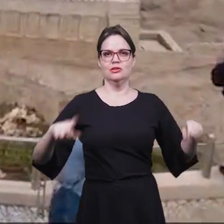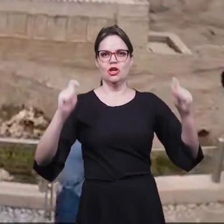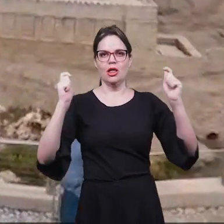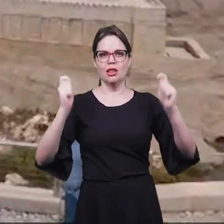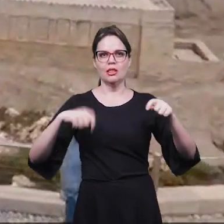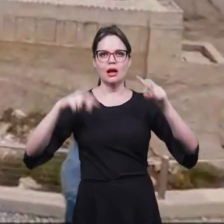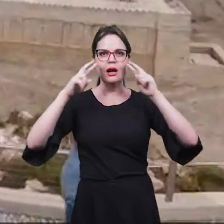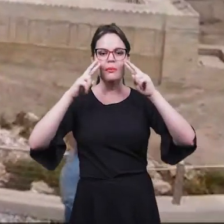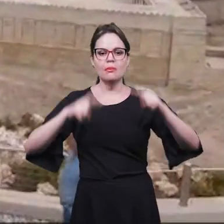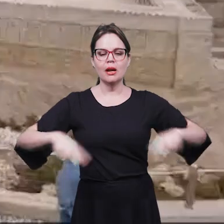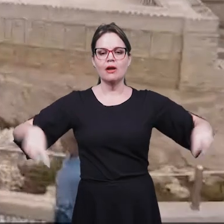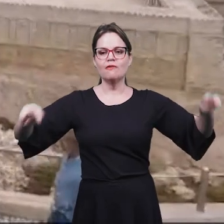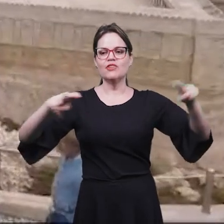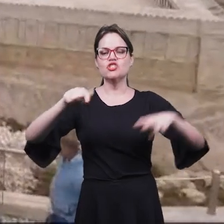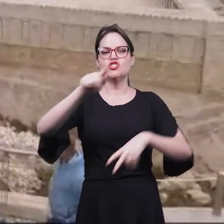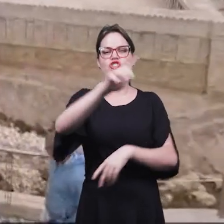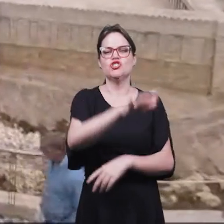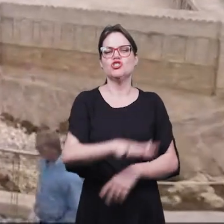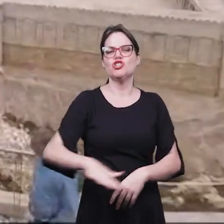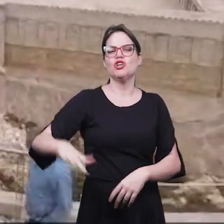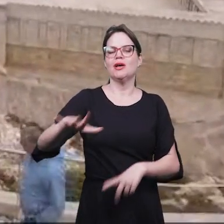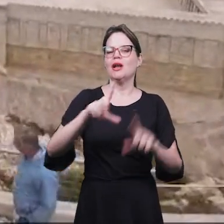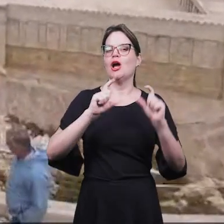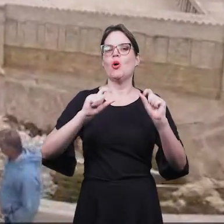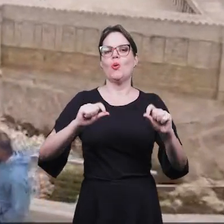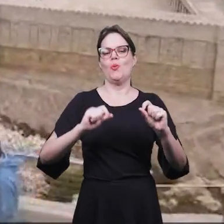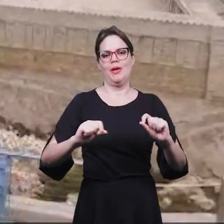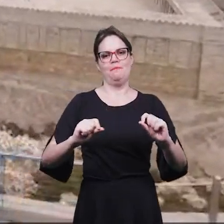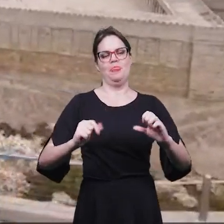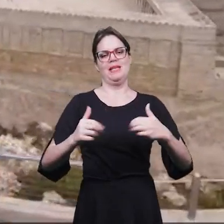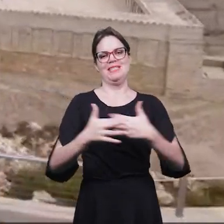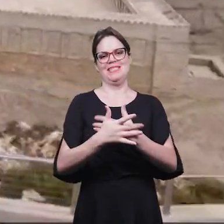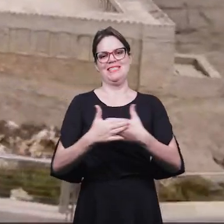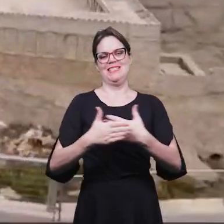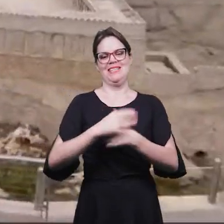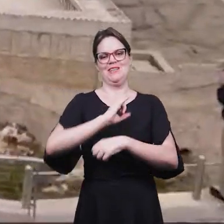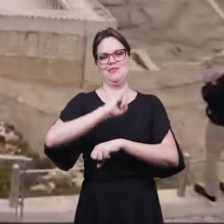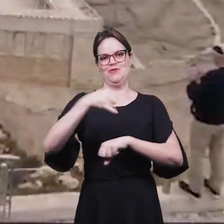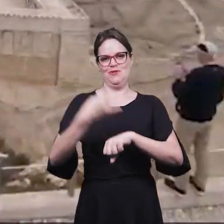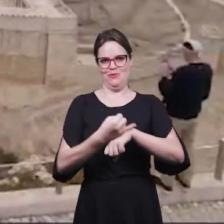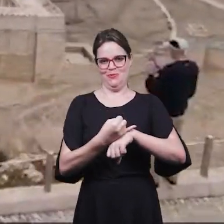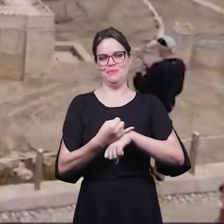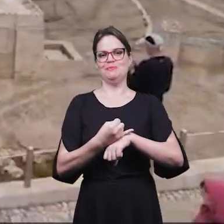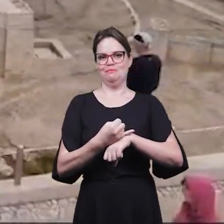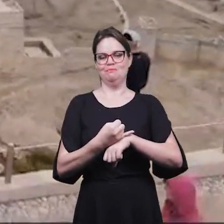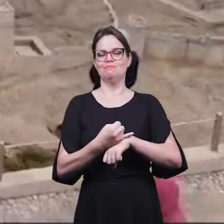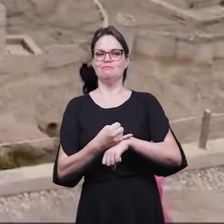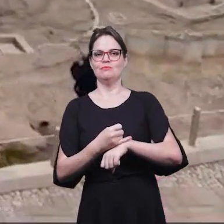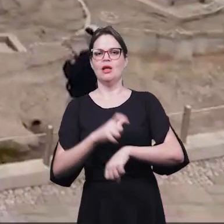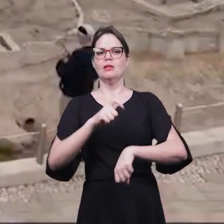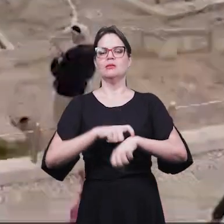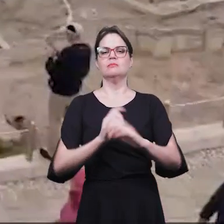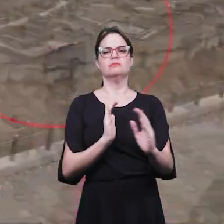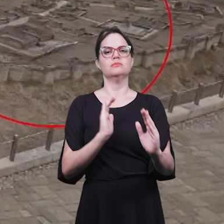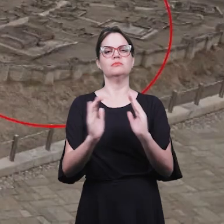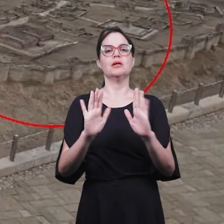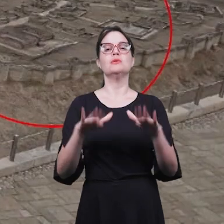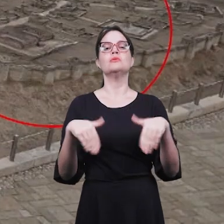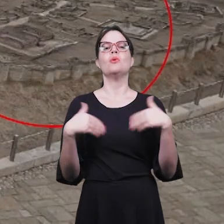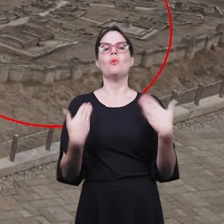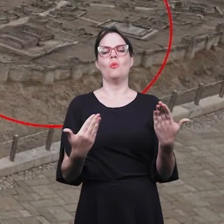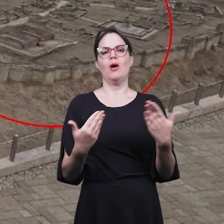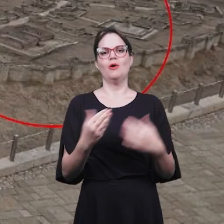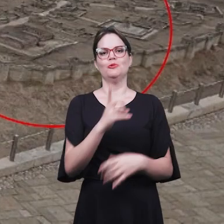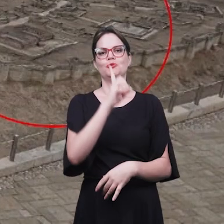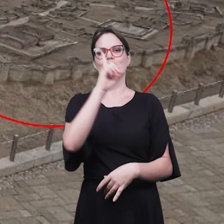de Jerusalém no período do Senhor Jesus. Então nós vemos aqui o templo. Nós já falamos no